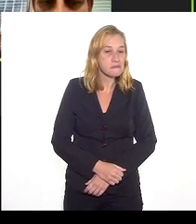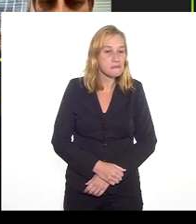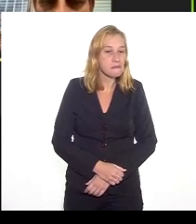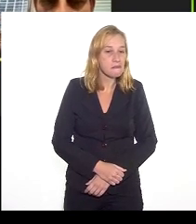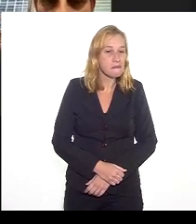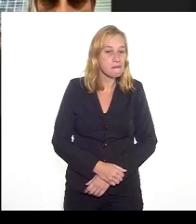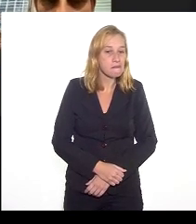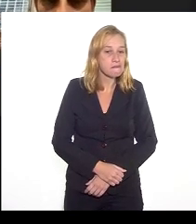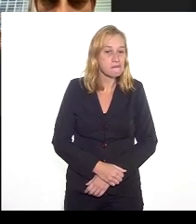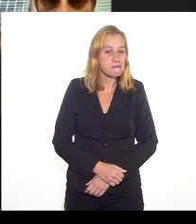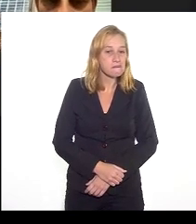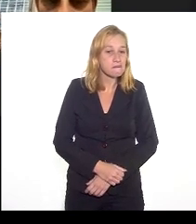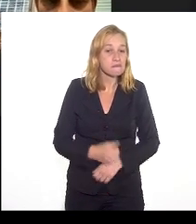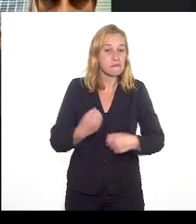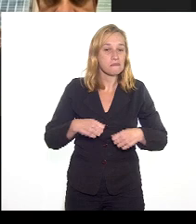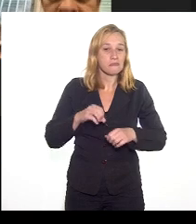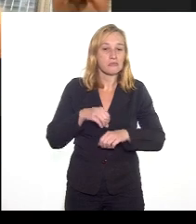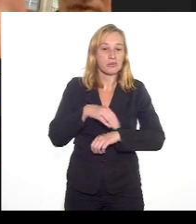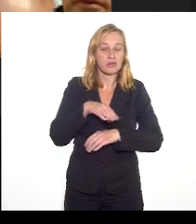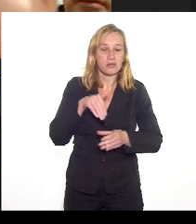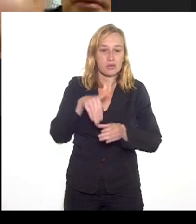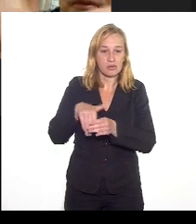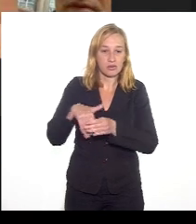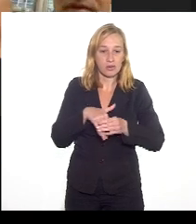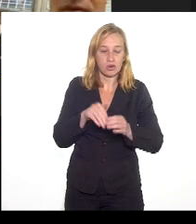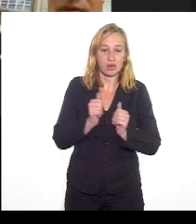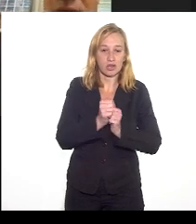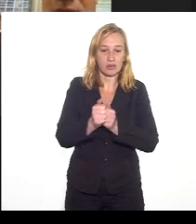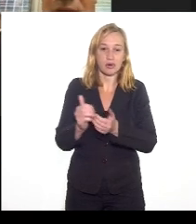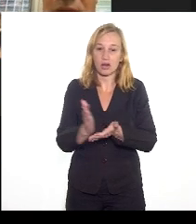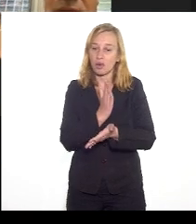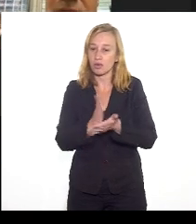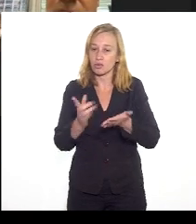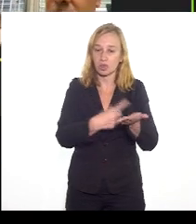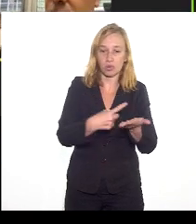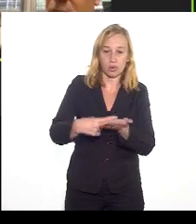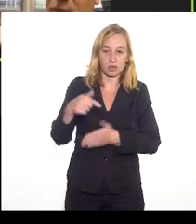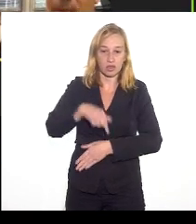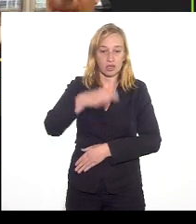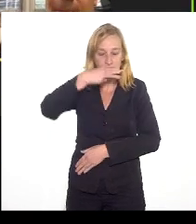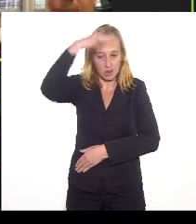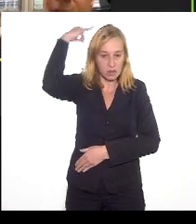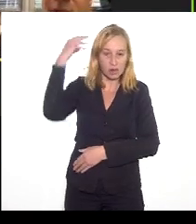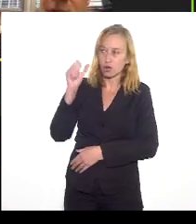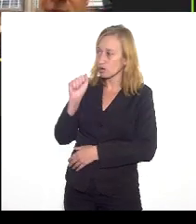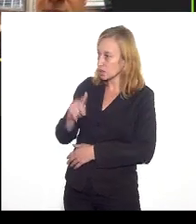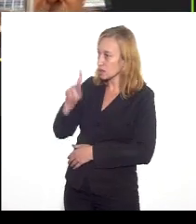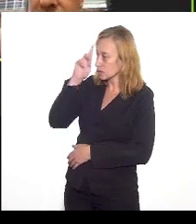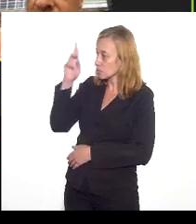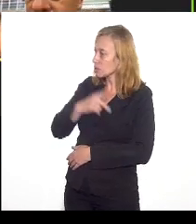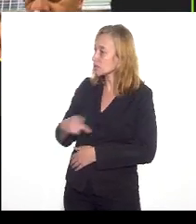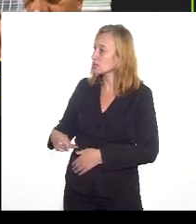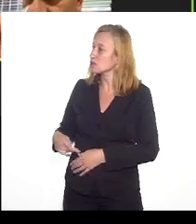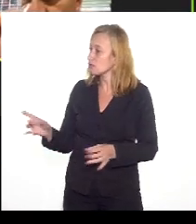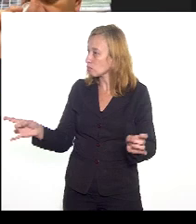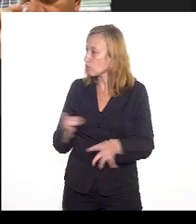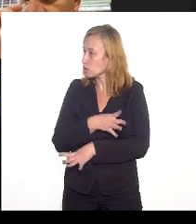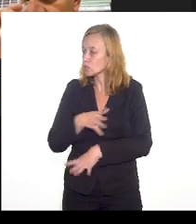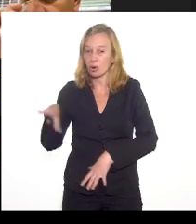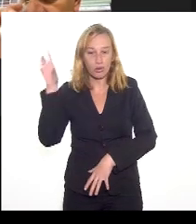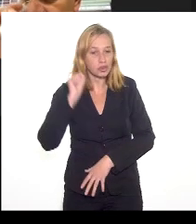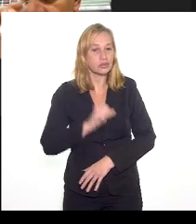a gente precisa votar os destaques. Eu quero encaminhar alguns acordos aqui, Márcio. Tudo bem, presidente. Eu estou, inclusive, pronto para lhe